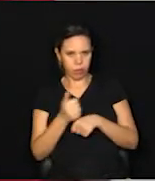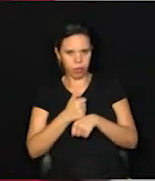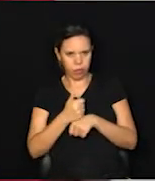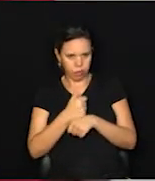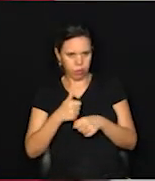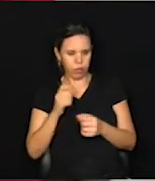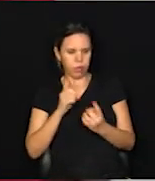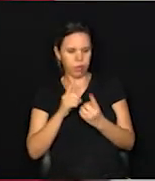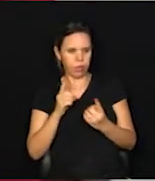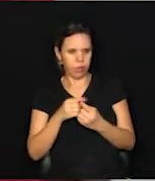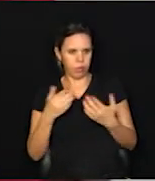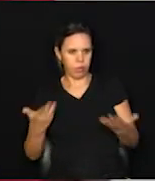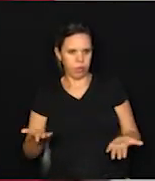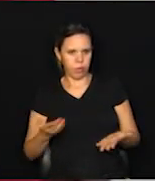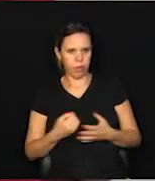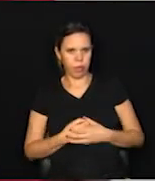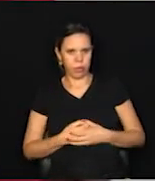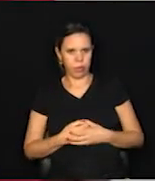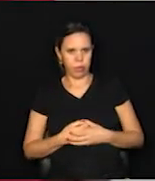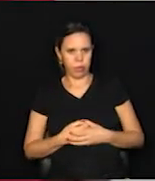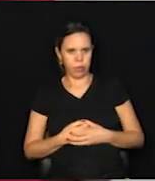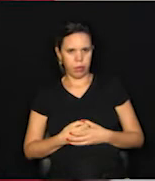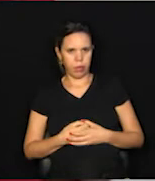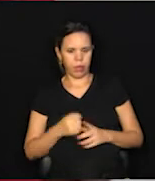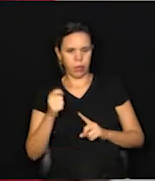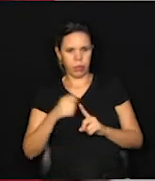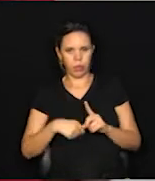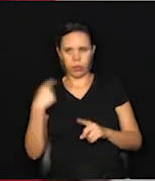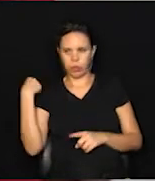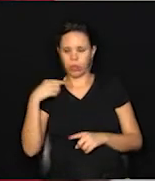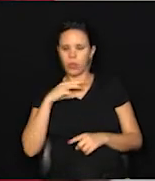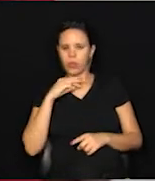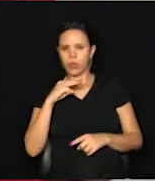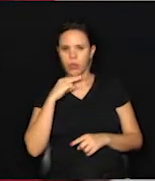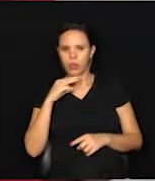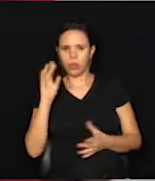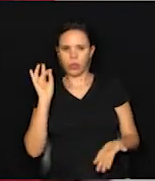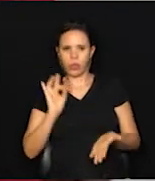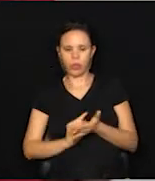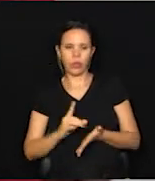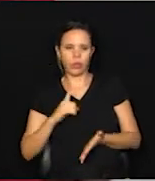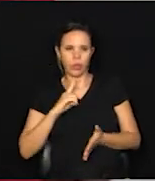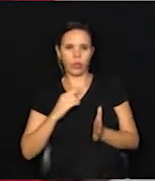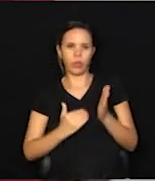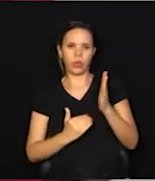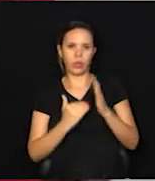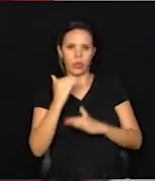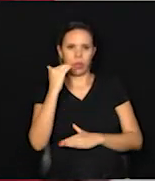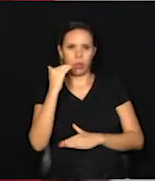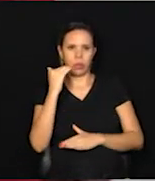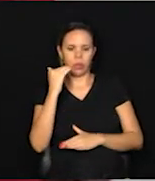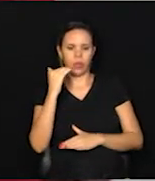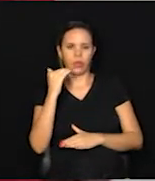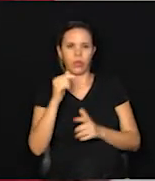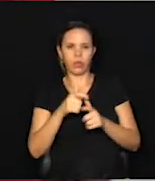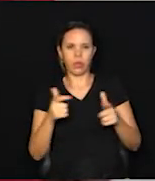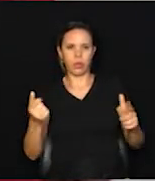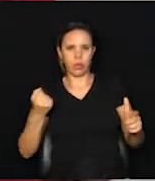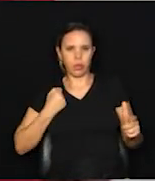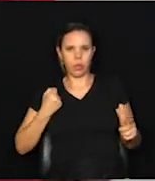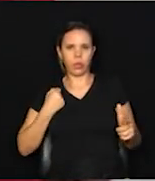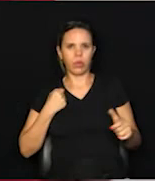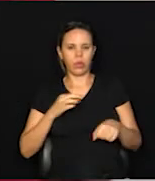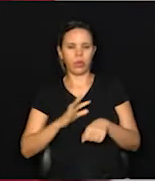especialidades. Em que pese, no último mês, em março, quando de fato houve um aumento muito avassalador do número de